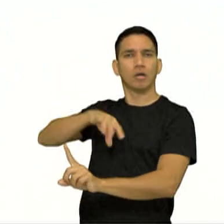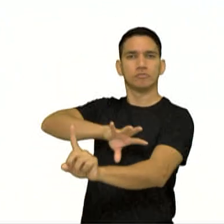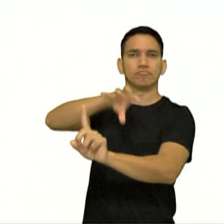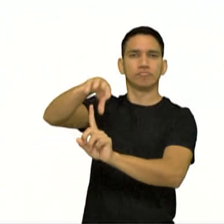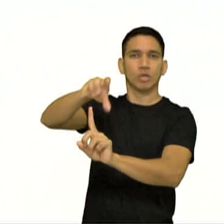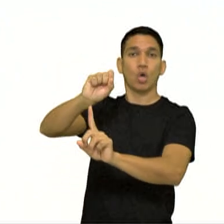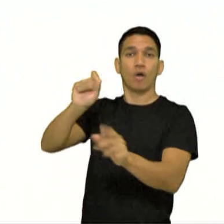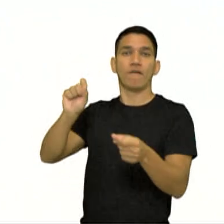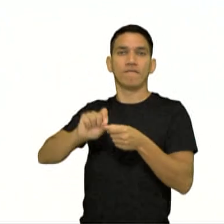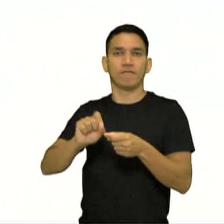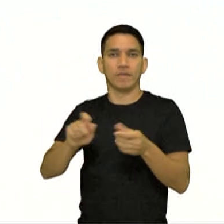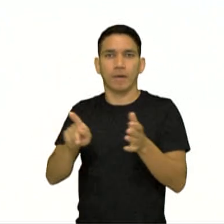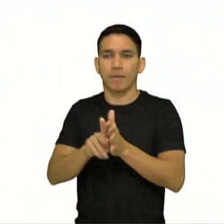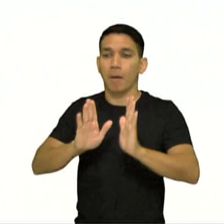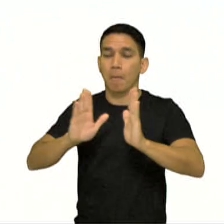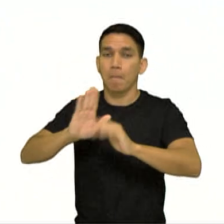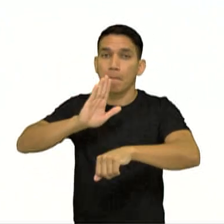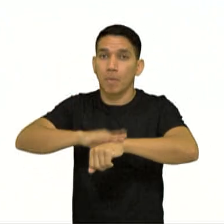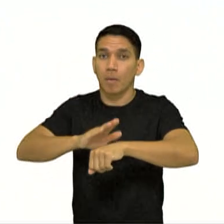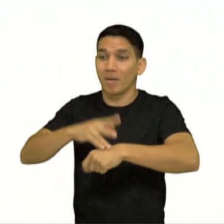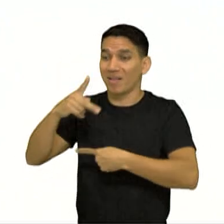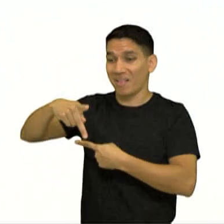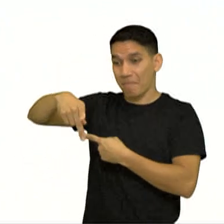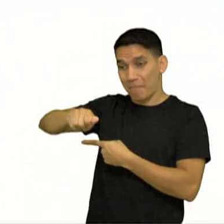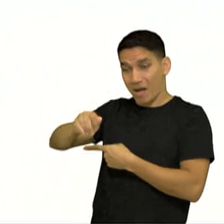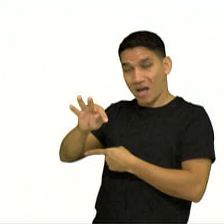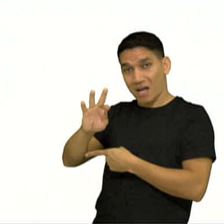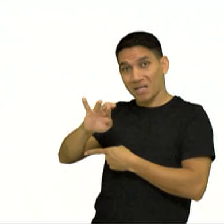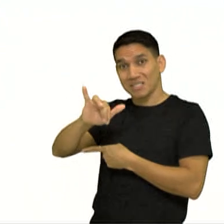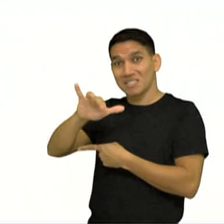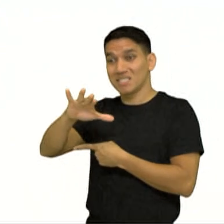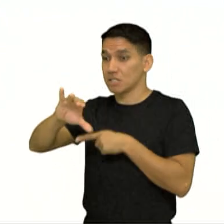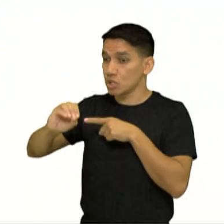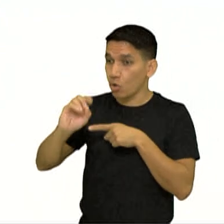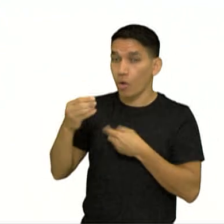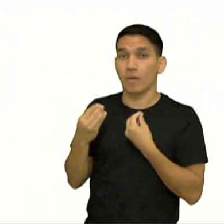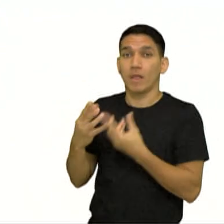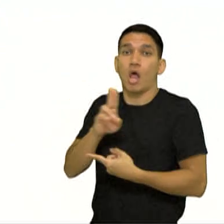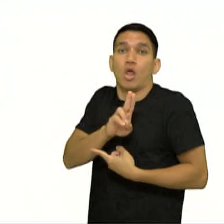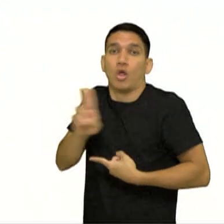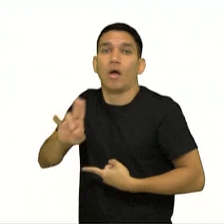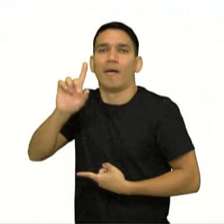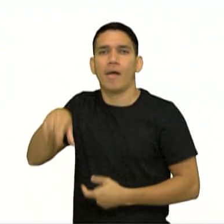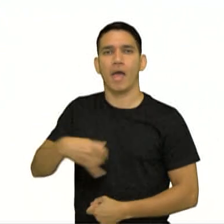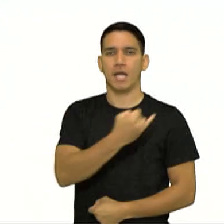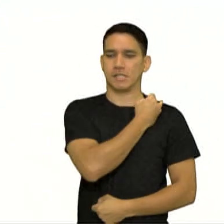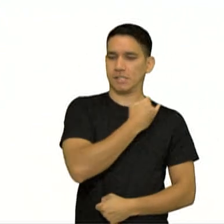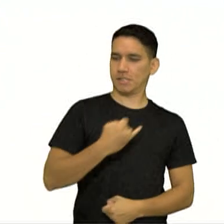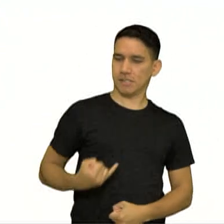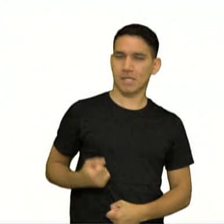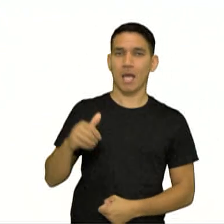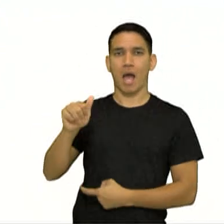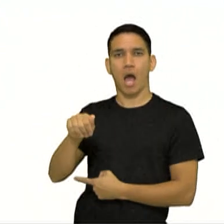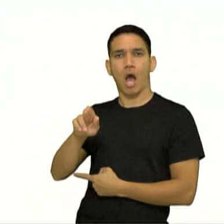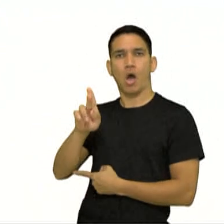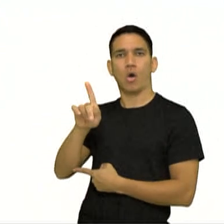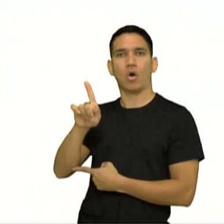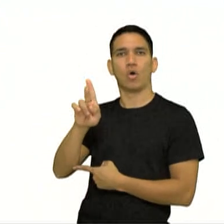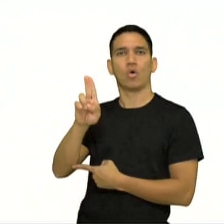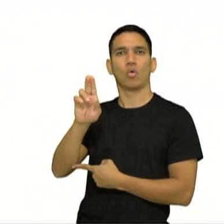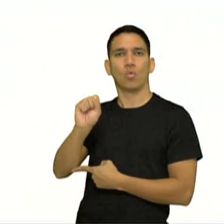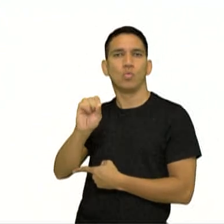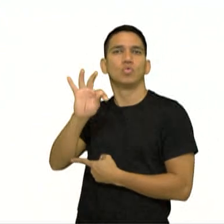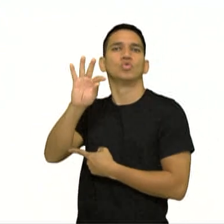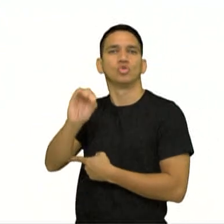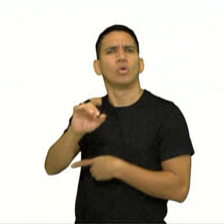posta à parte a denominação de patrício, foi chamado imperador e Augusto. Então, explique o